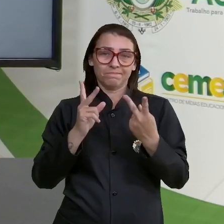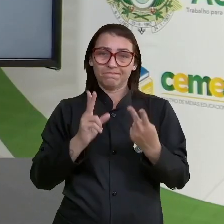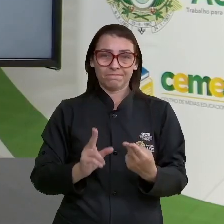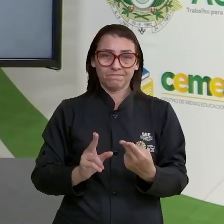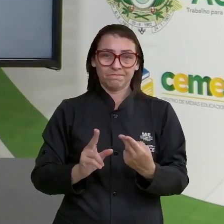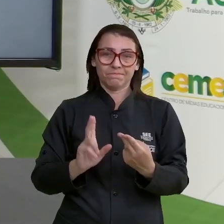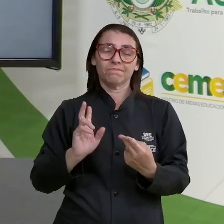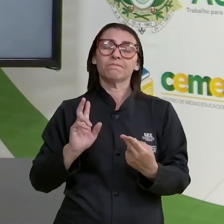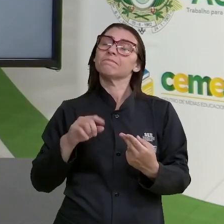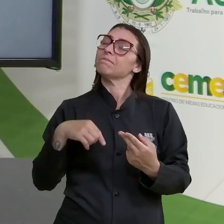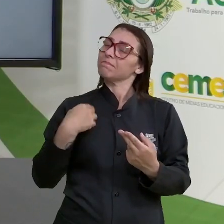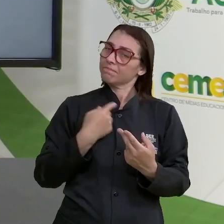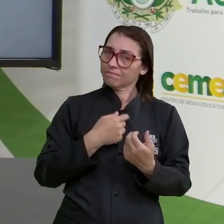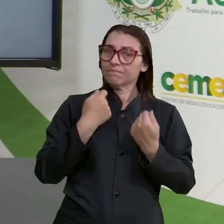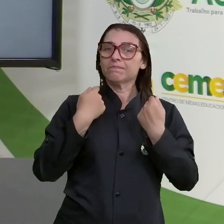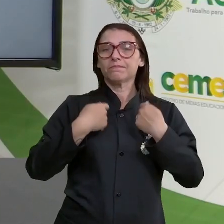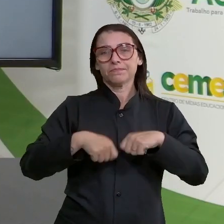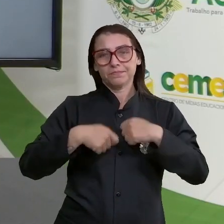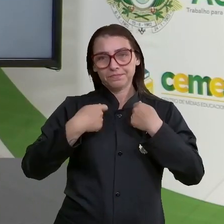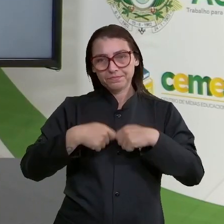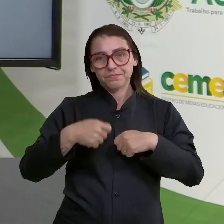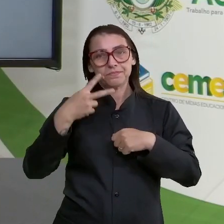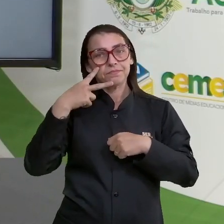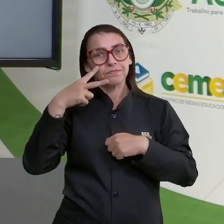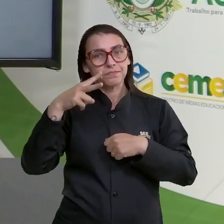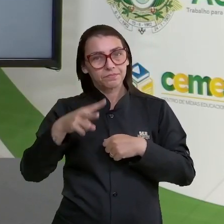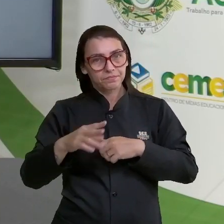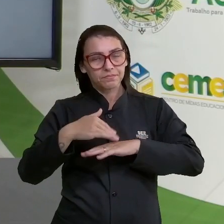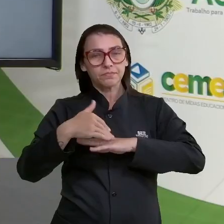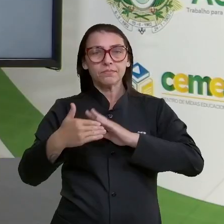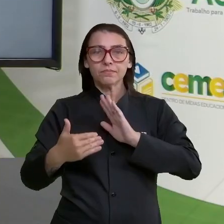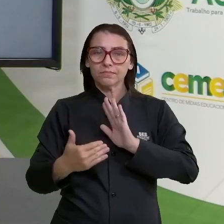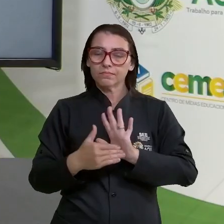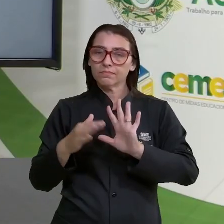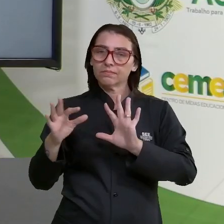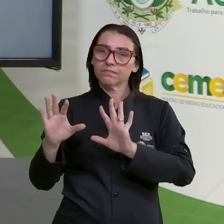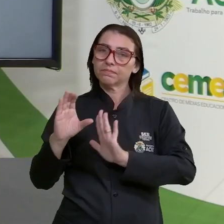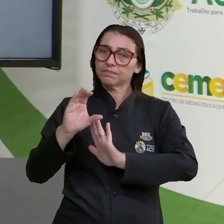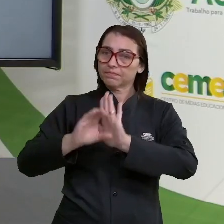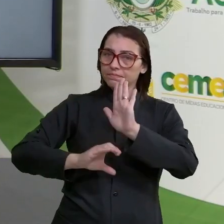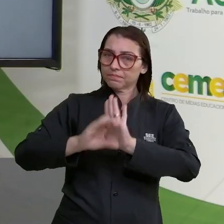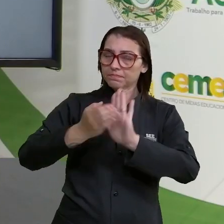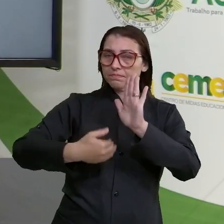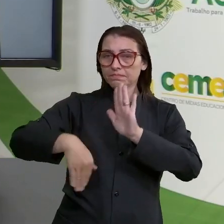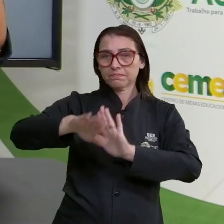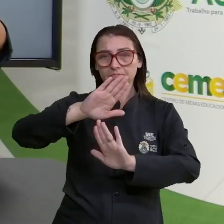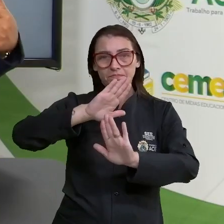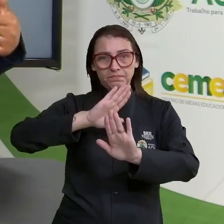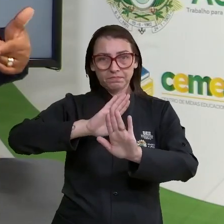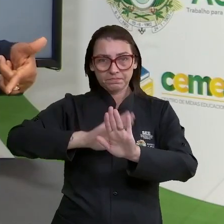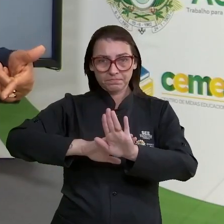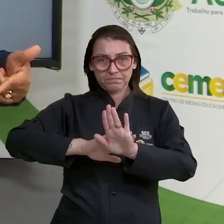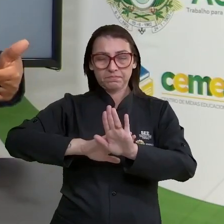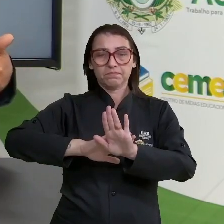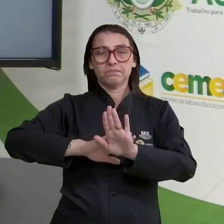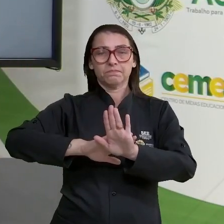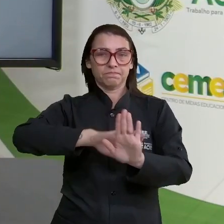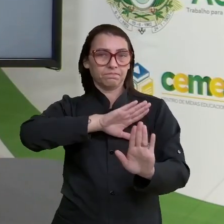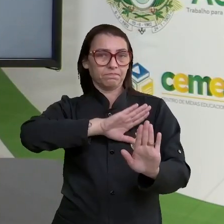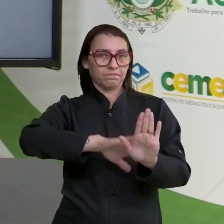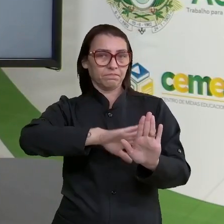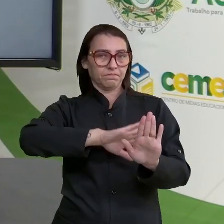gente precisa ver tudo isso, todo esse conteúdo que por trás tem toda uma ideologia